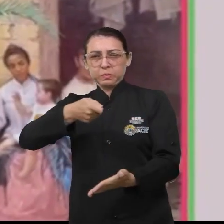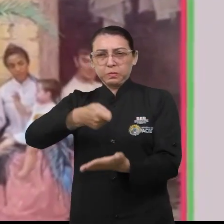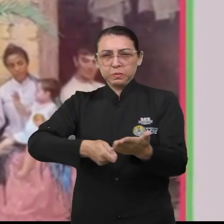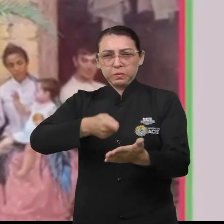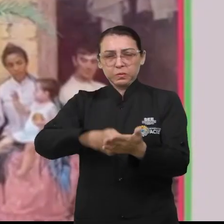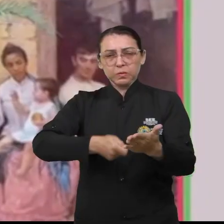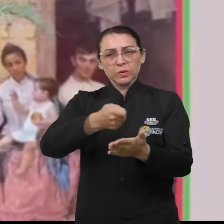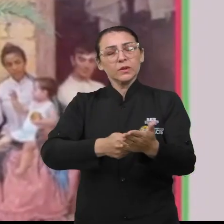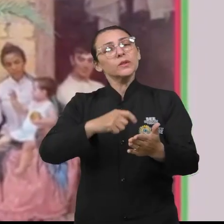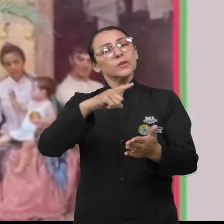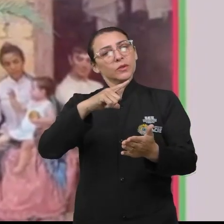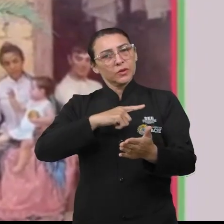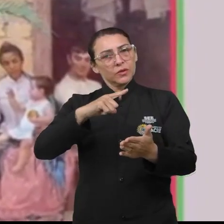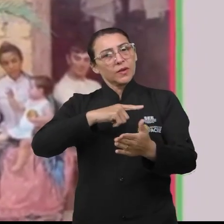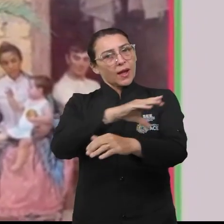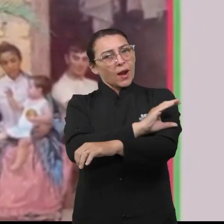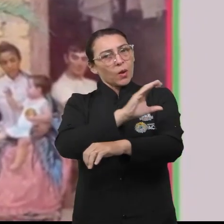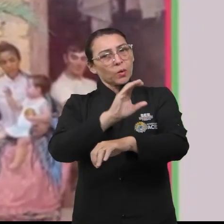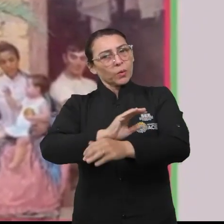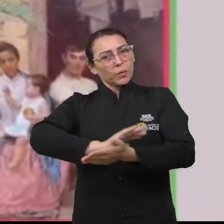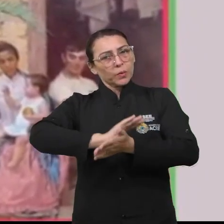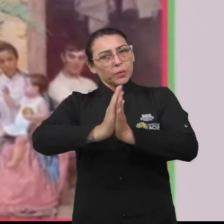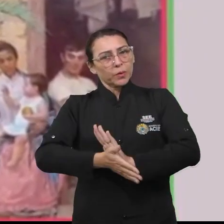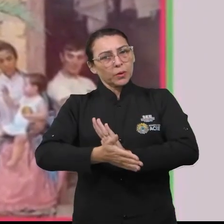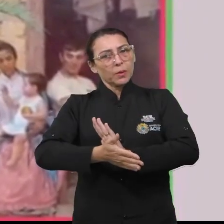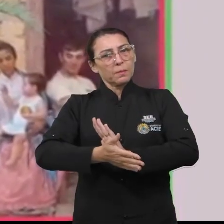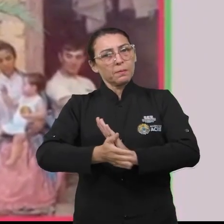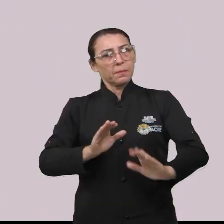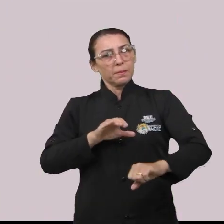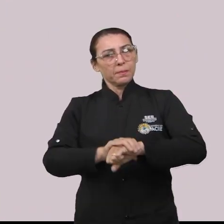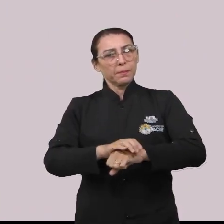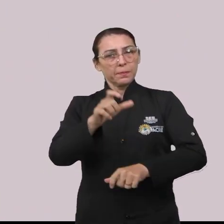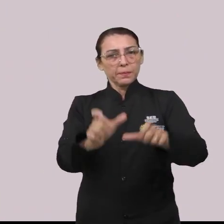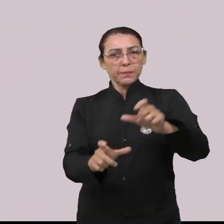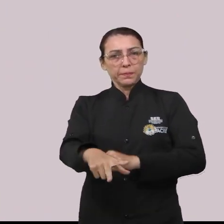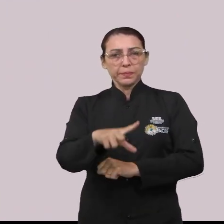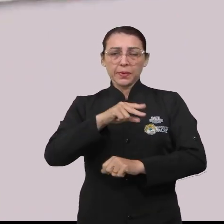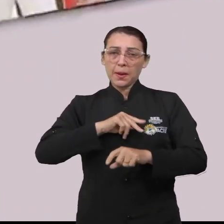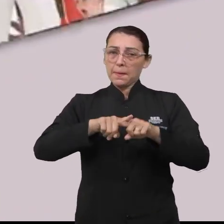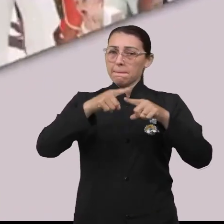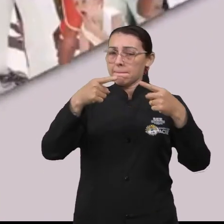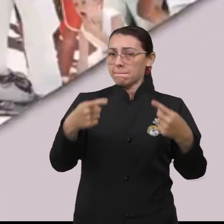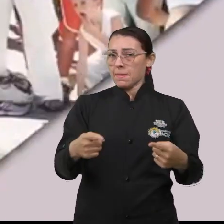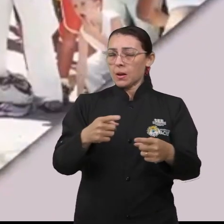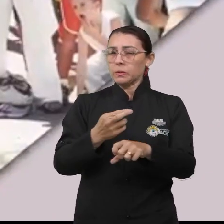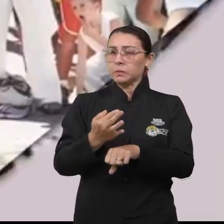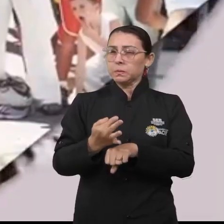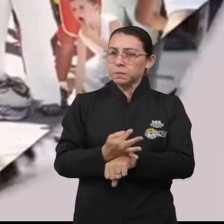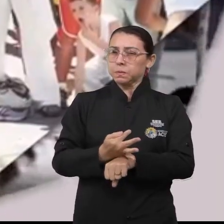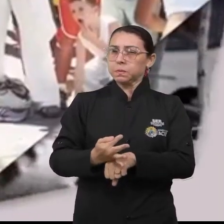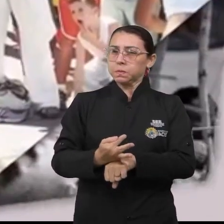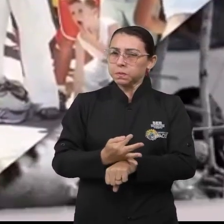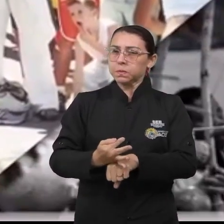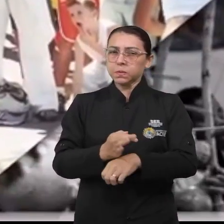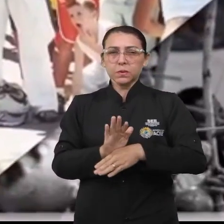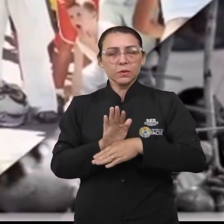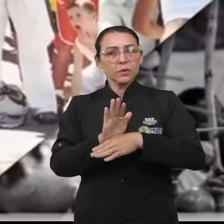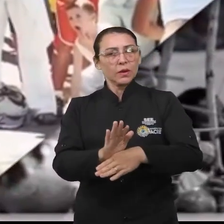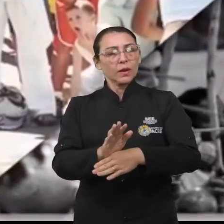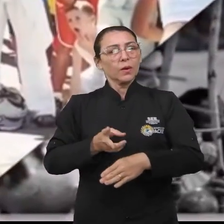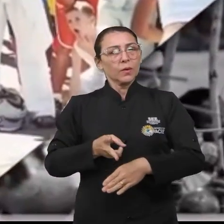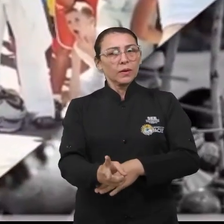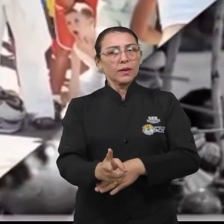terra, tiveram sua cultura repreendida pelos colonizadores, mas muitos resistiram e ajudaram a